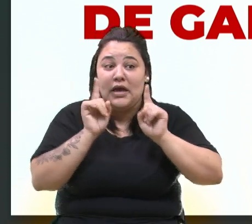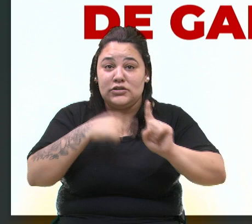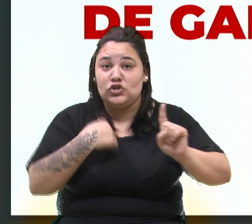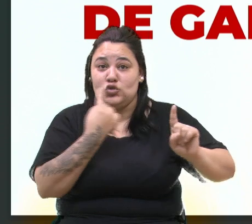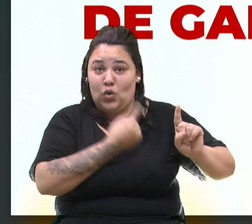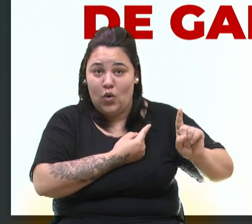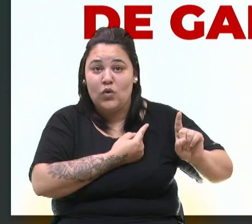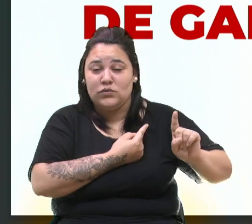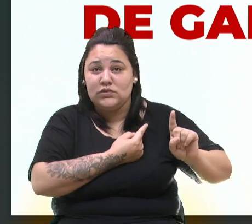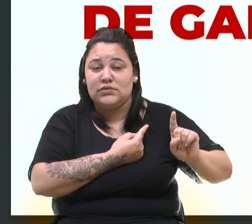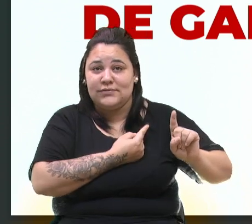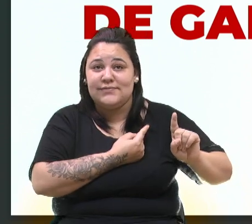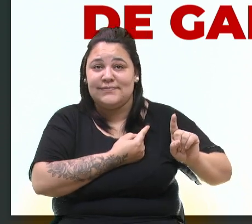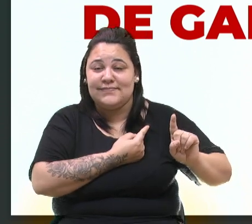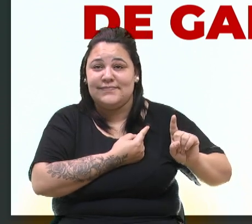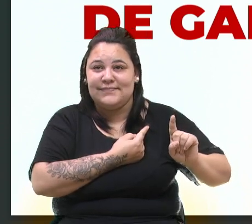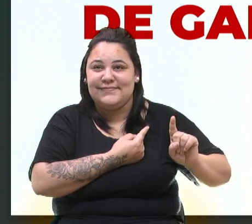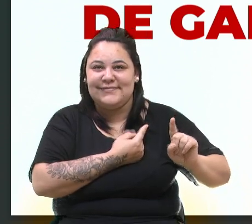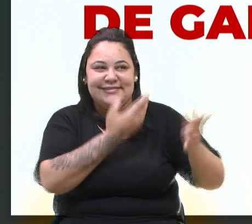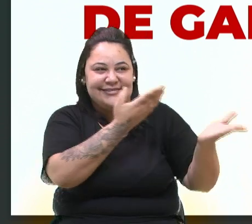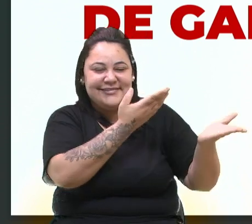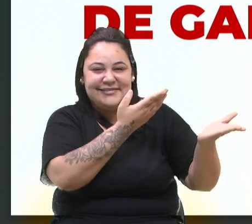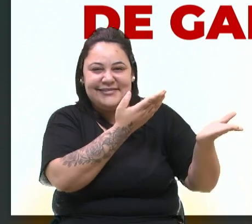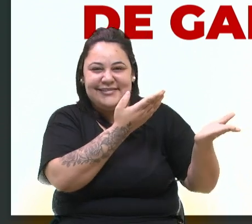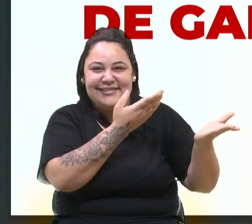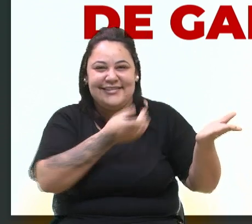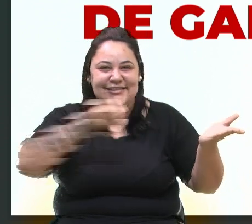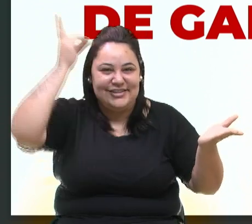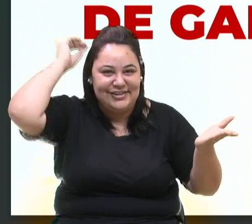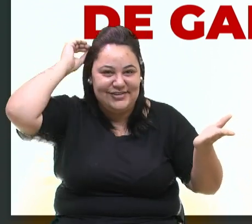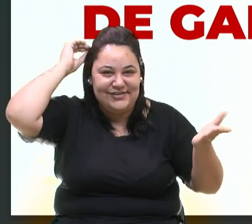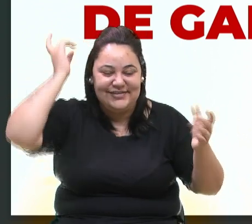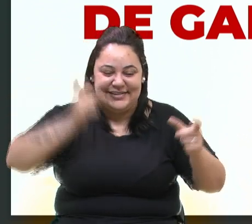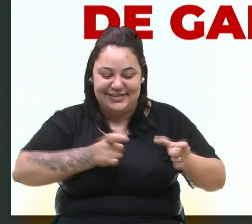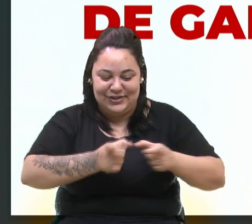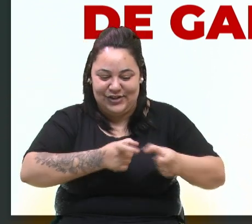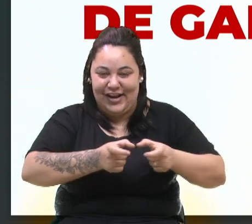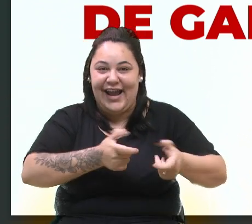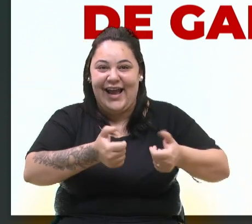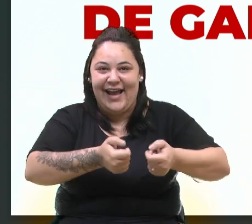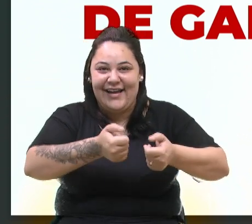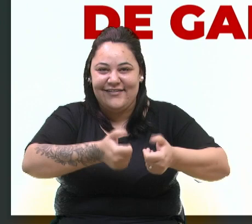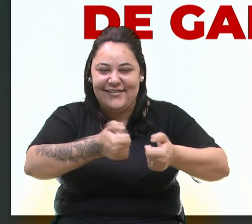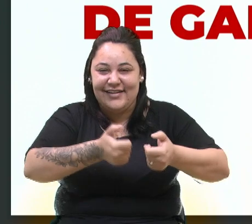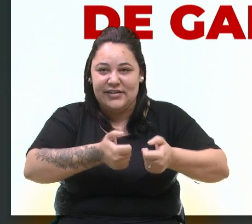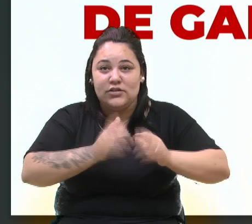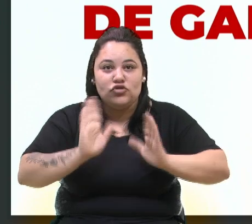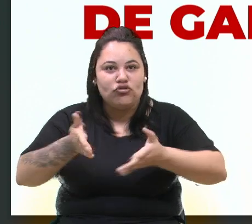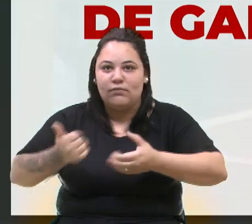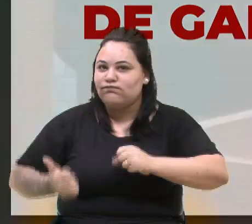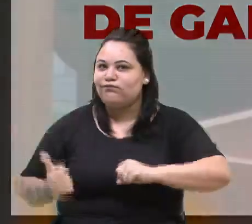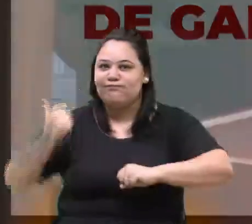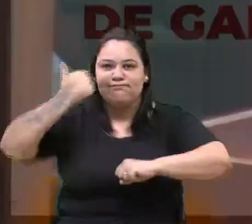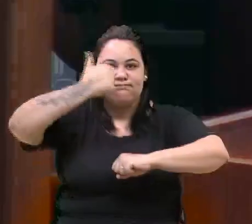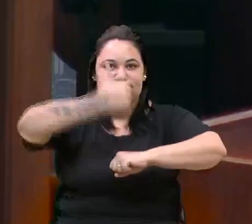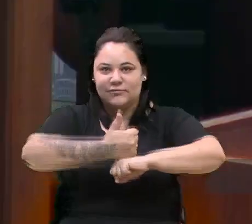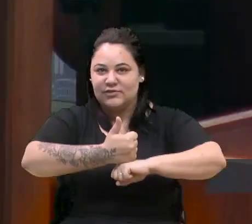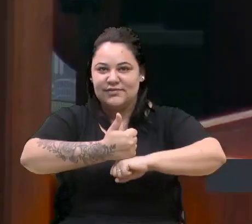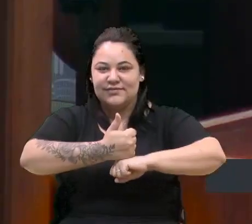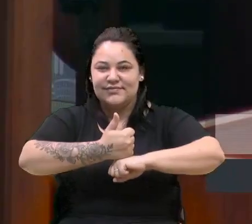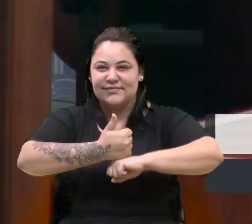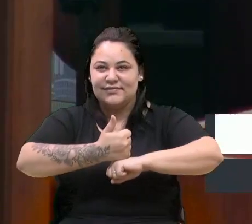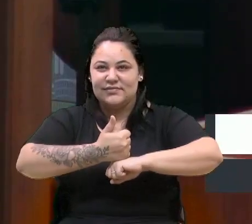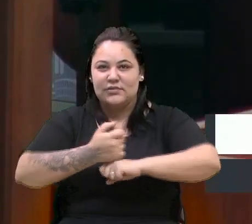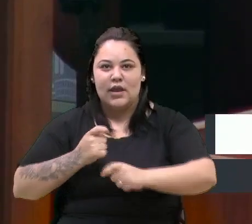geração, vereador Lucas Dil, que jogava Atari, Mega Drive, né, já está sendo sucedida pela